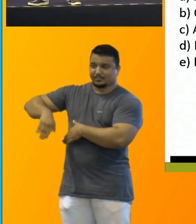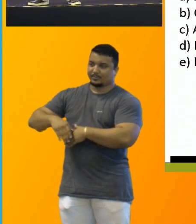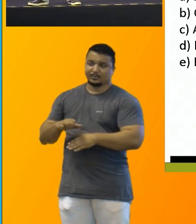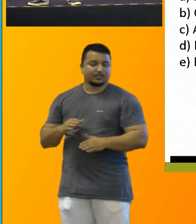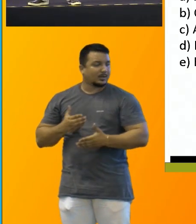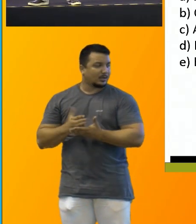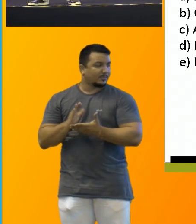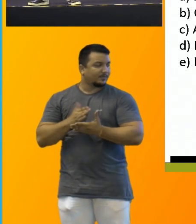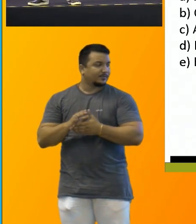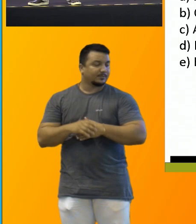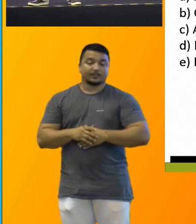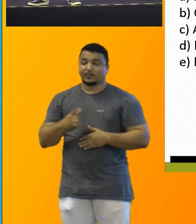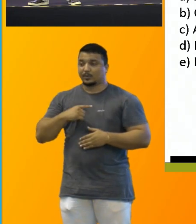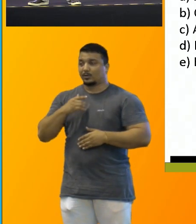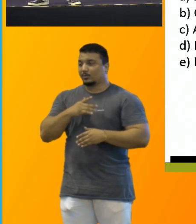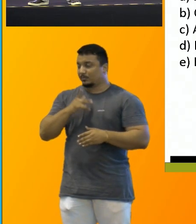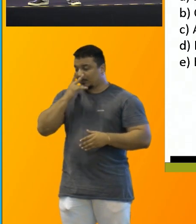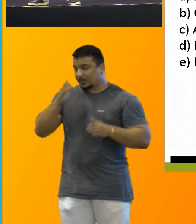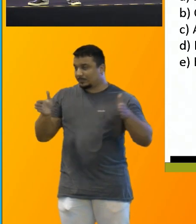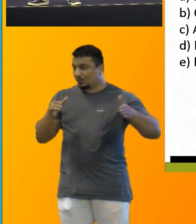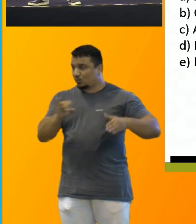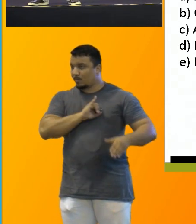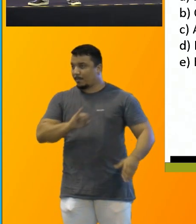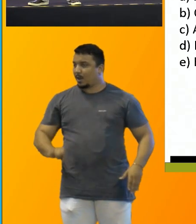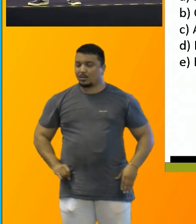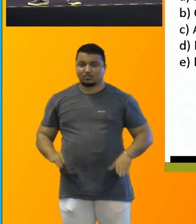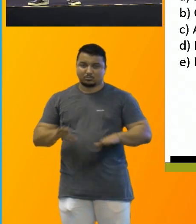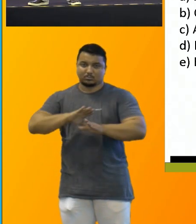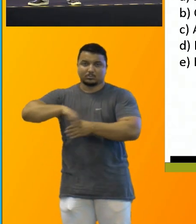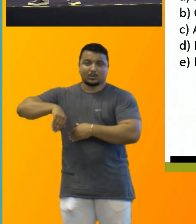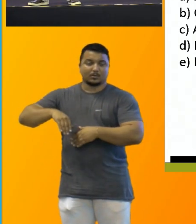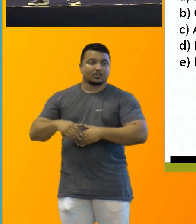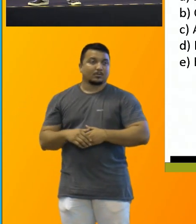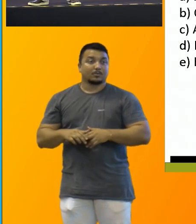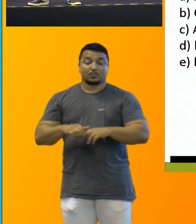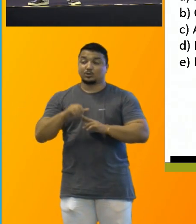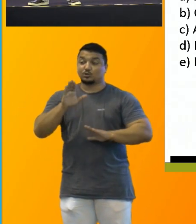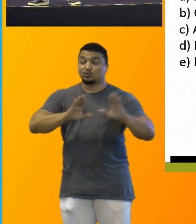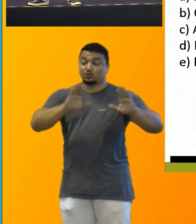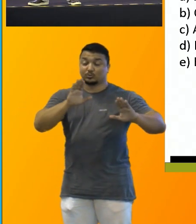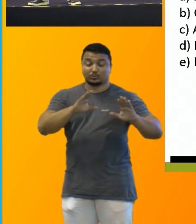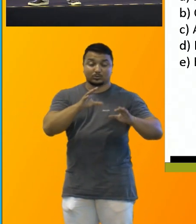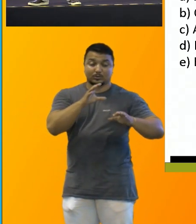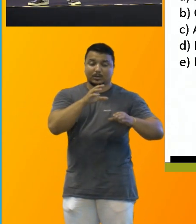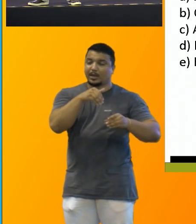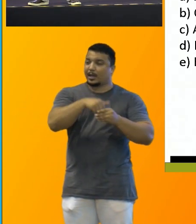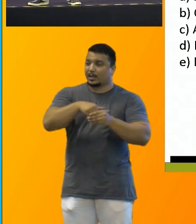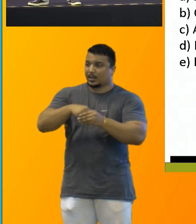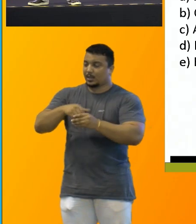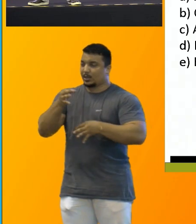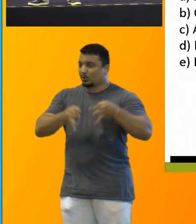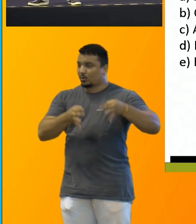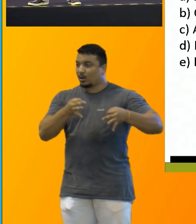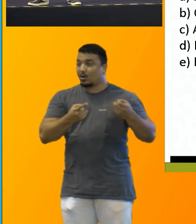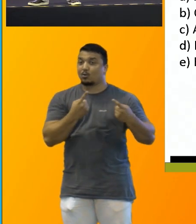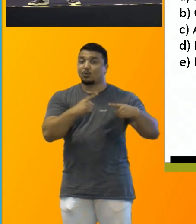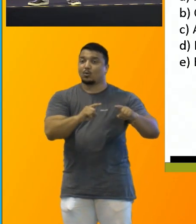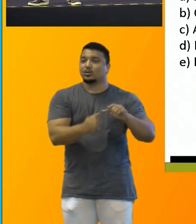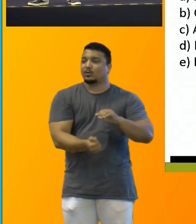Constituição da República, que acabou com a do Império. Quando a gente fala de justiça eleitoral, o objetivo dela era combater